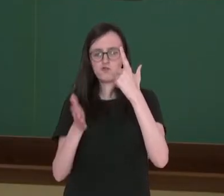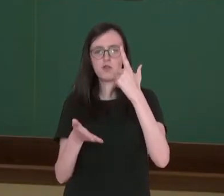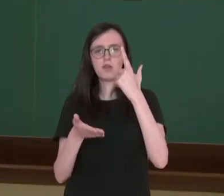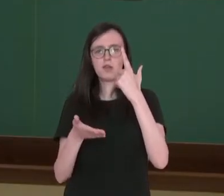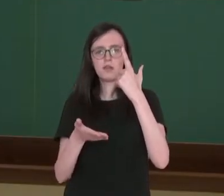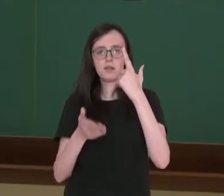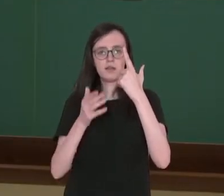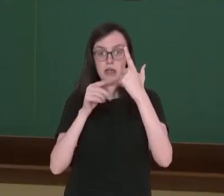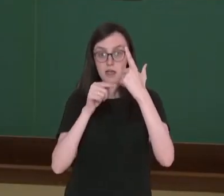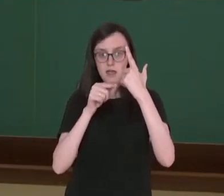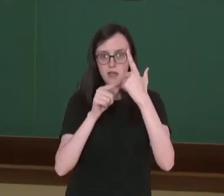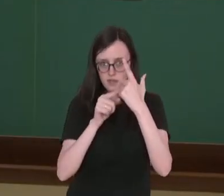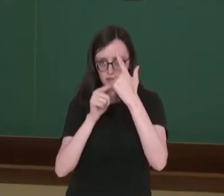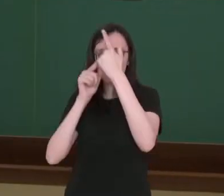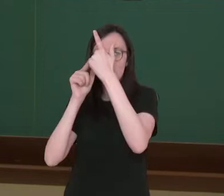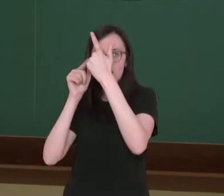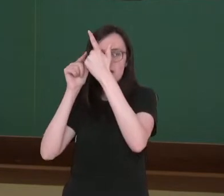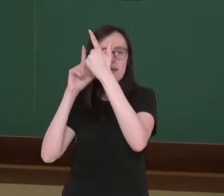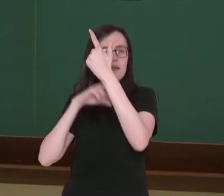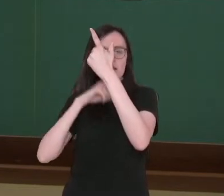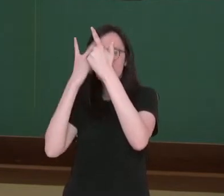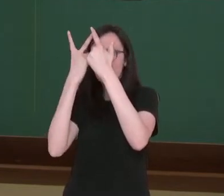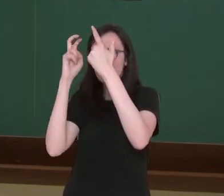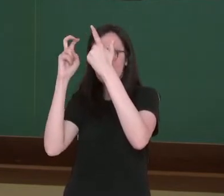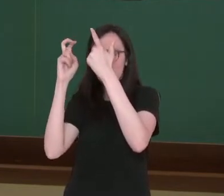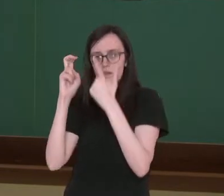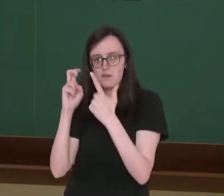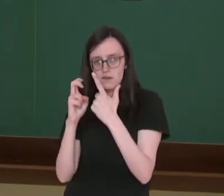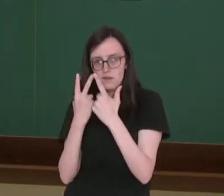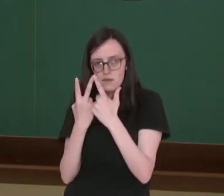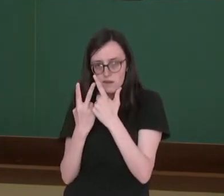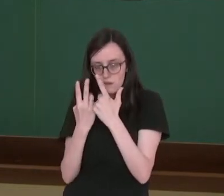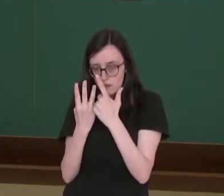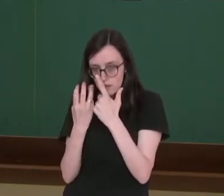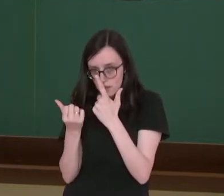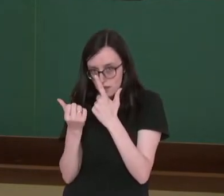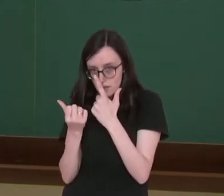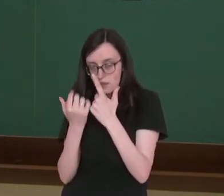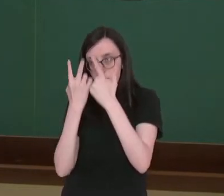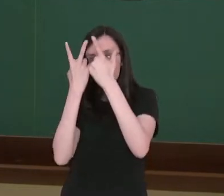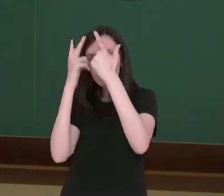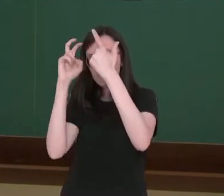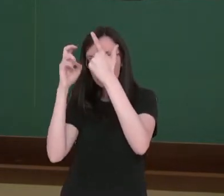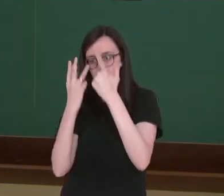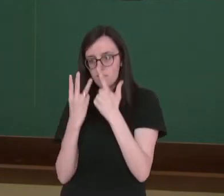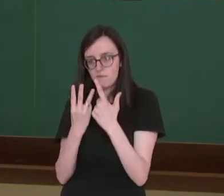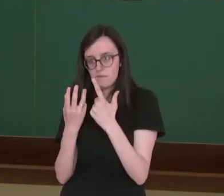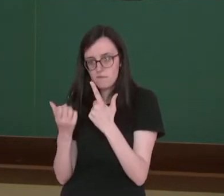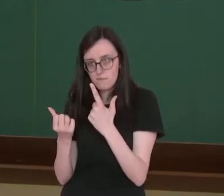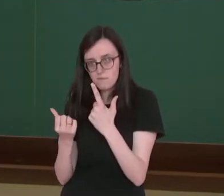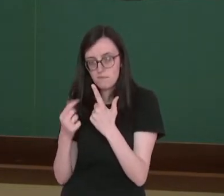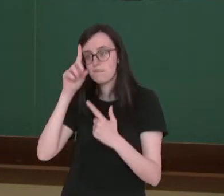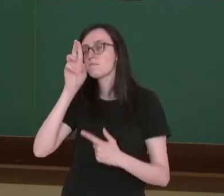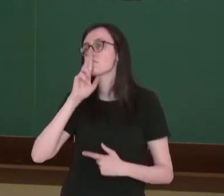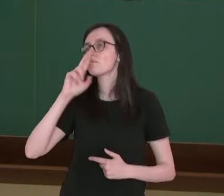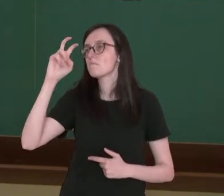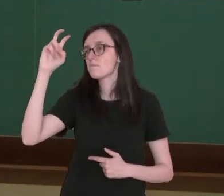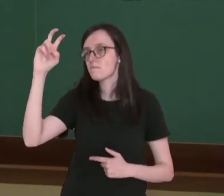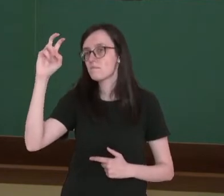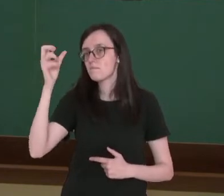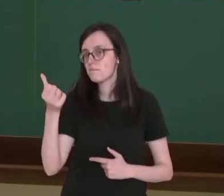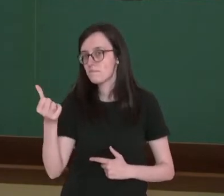a radiciação para o numerador e para o denominador. Ou seja, raiz de 25, 5, raiz de